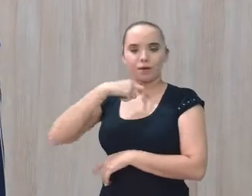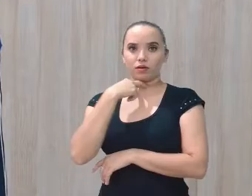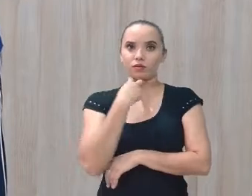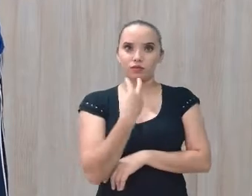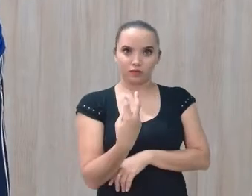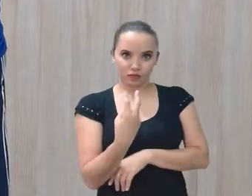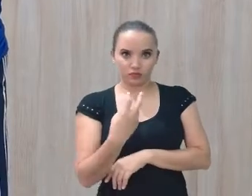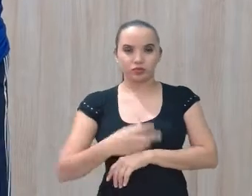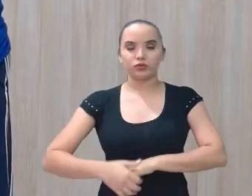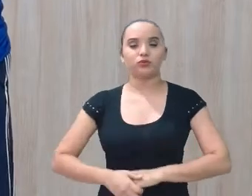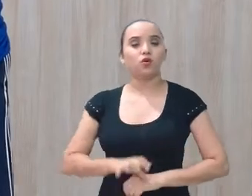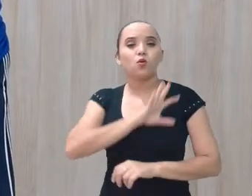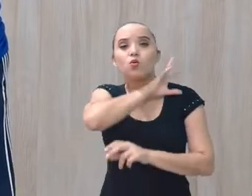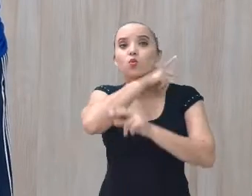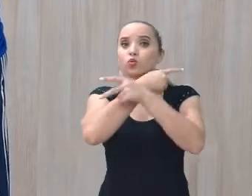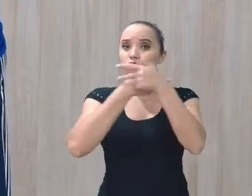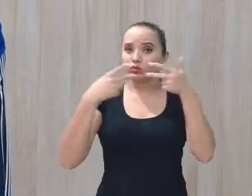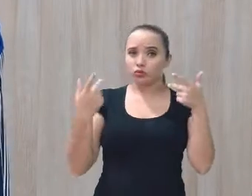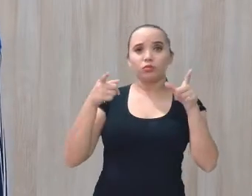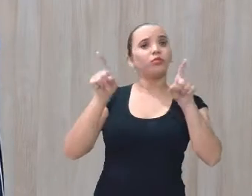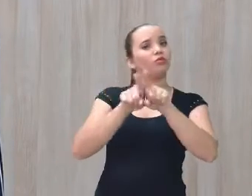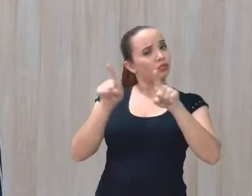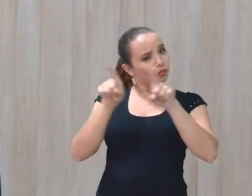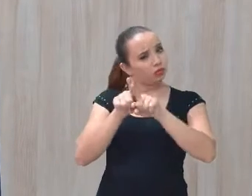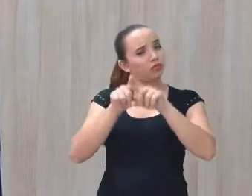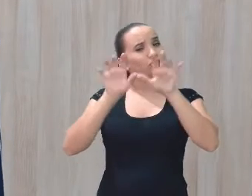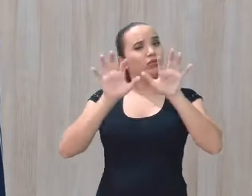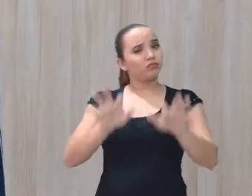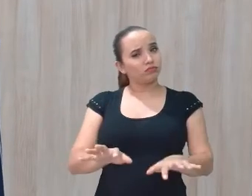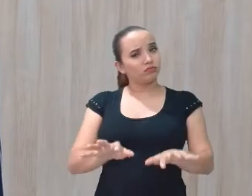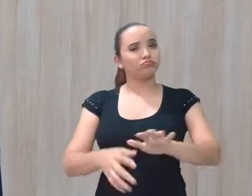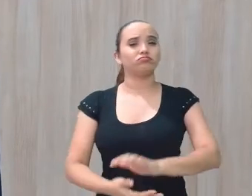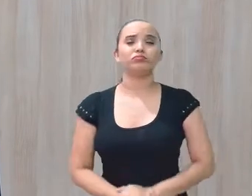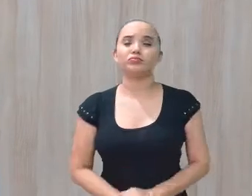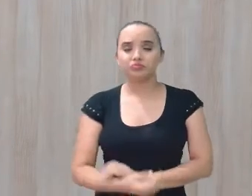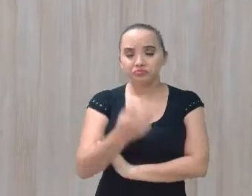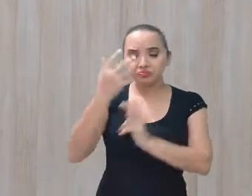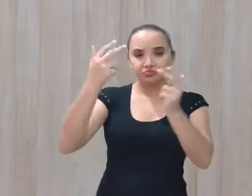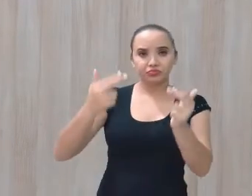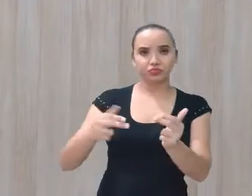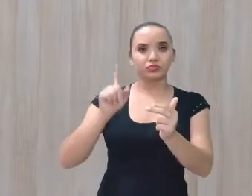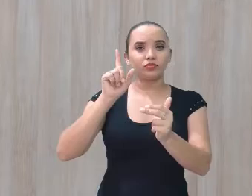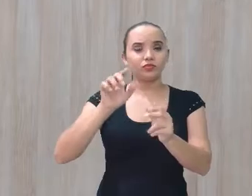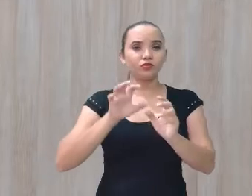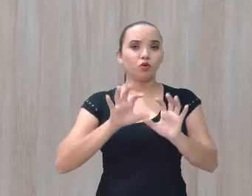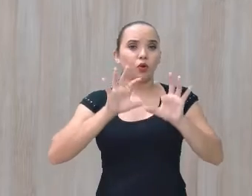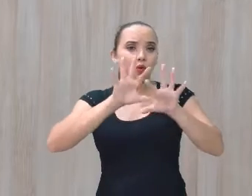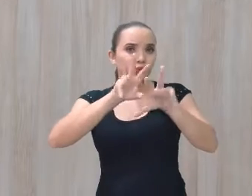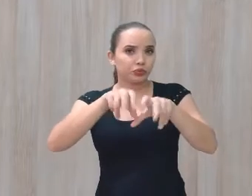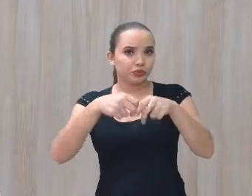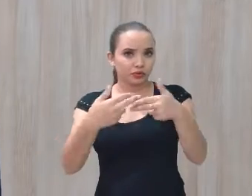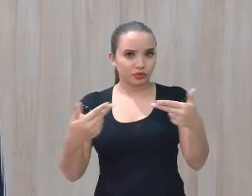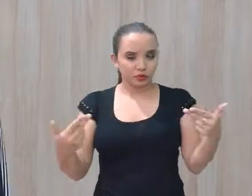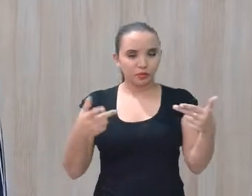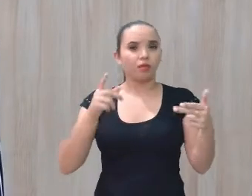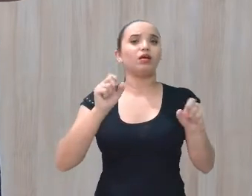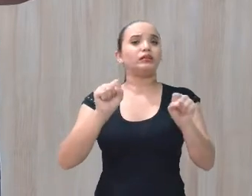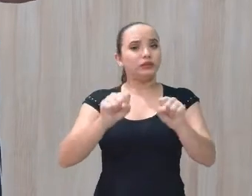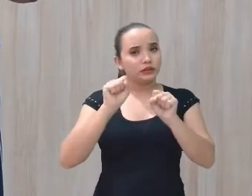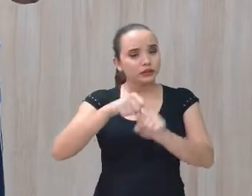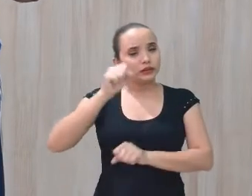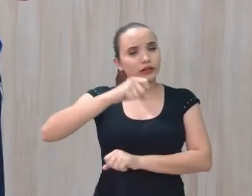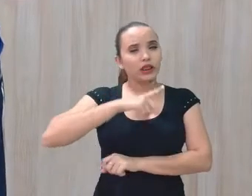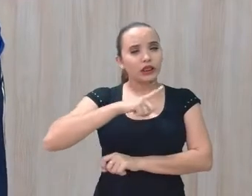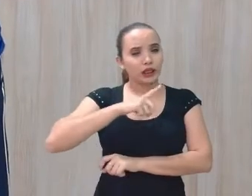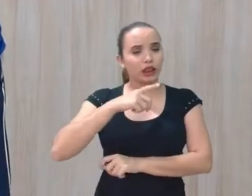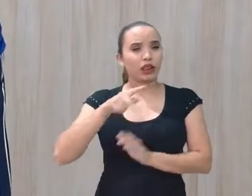voz. E os animais da mesma forma. E que vocês sabem, né, que os animais produzem sons e cada animal produz